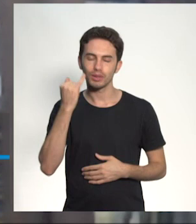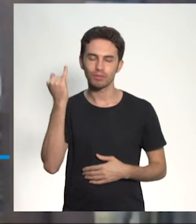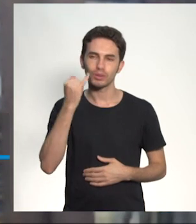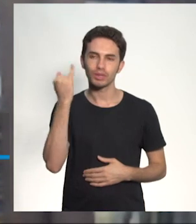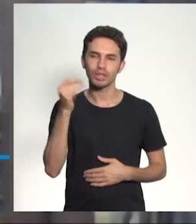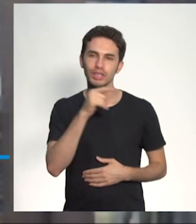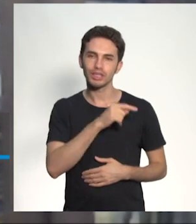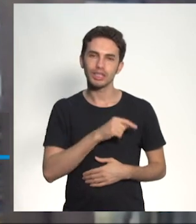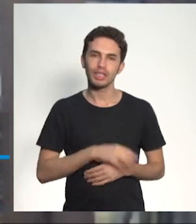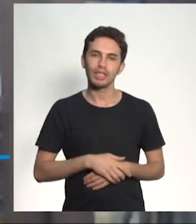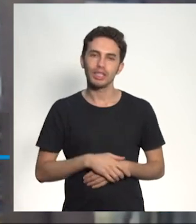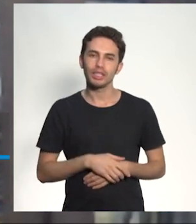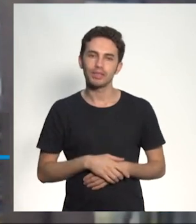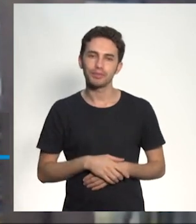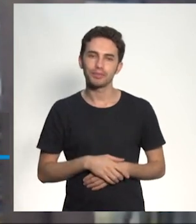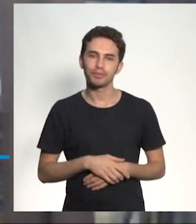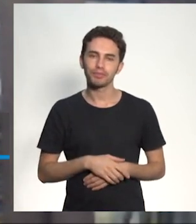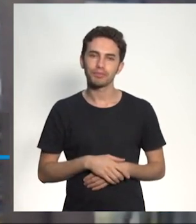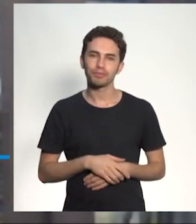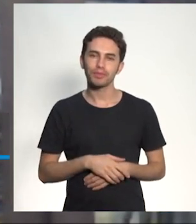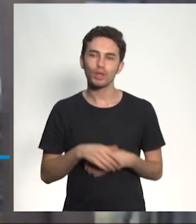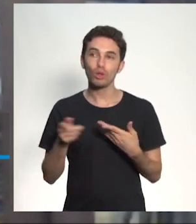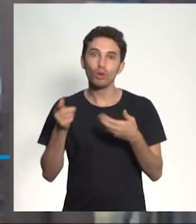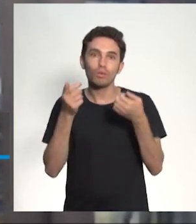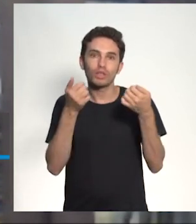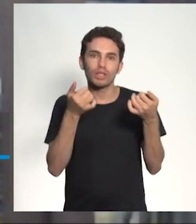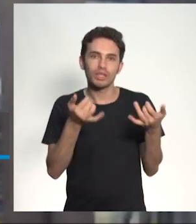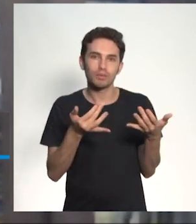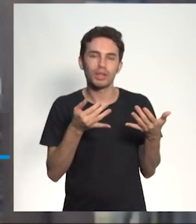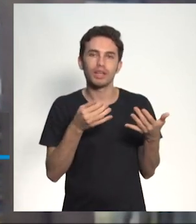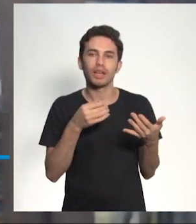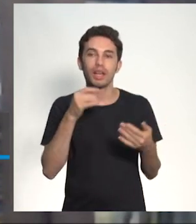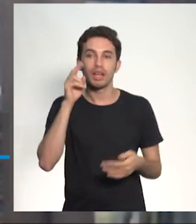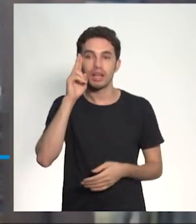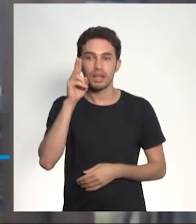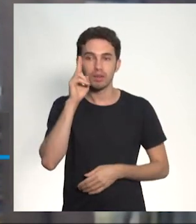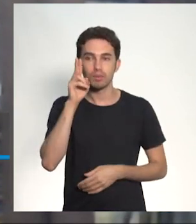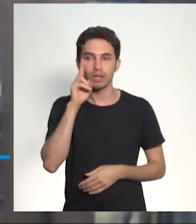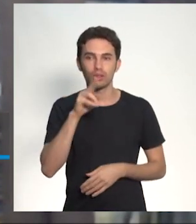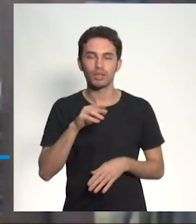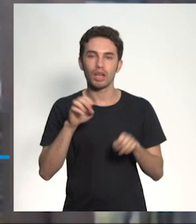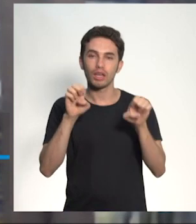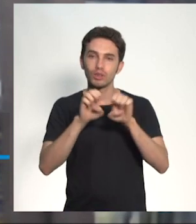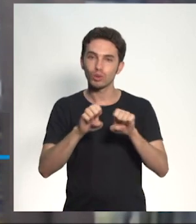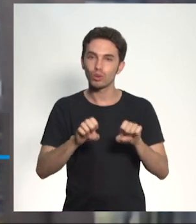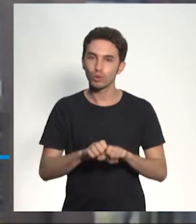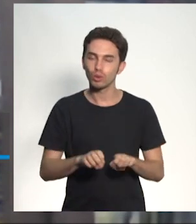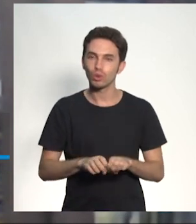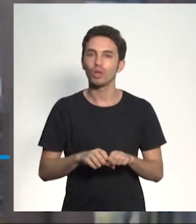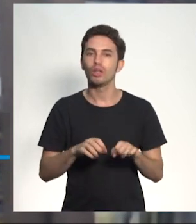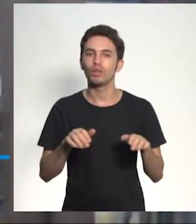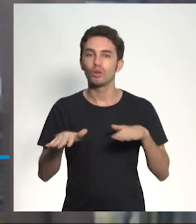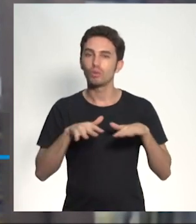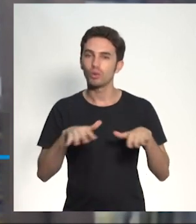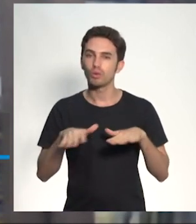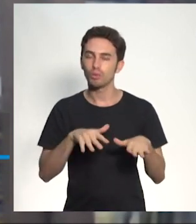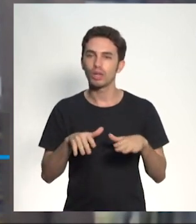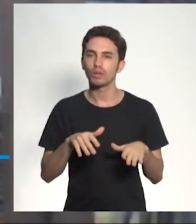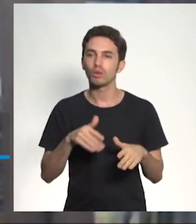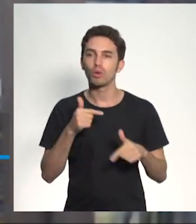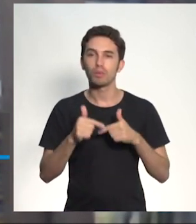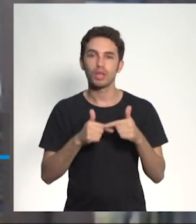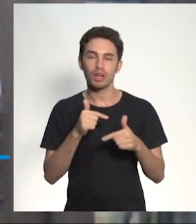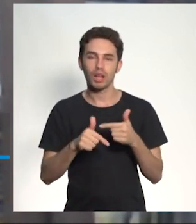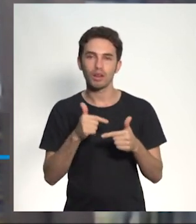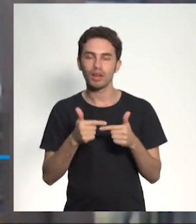Fabi, como você traz, né, ressaltando que a estrutura do movimento operário, ele está